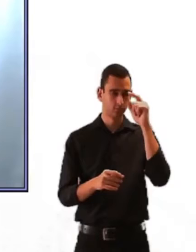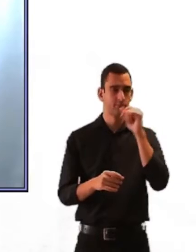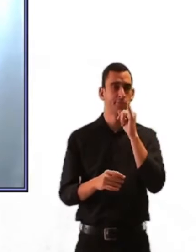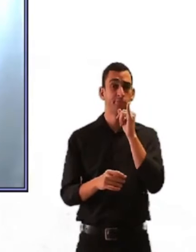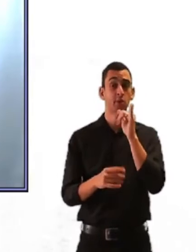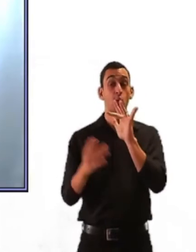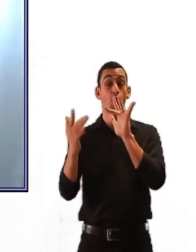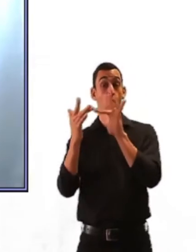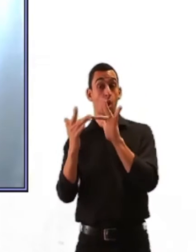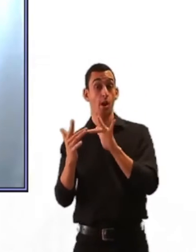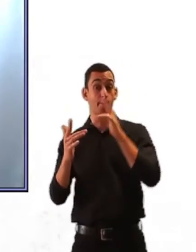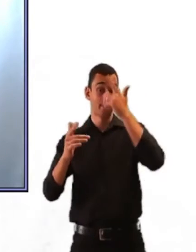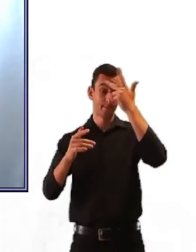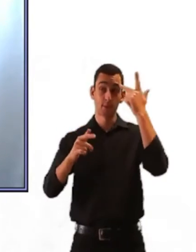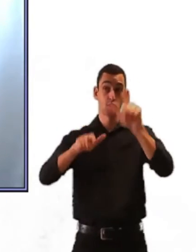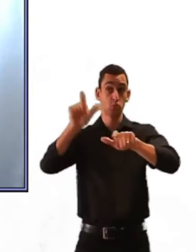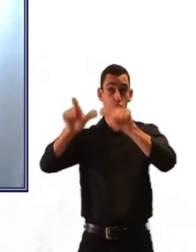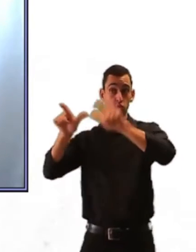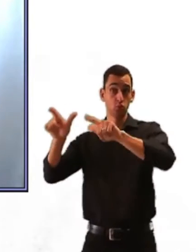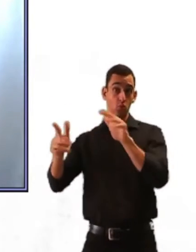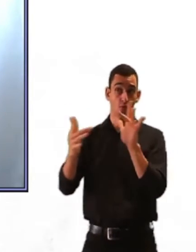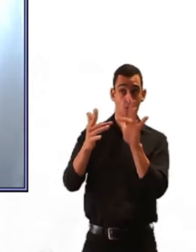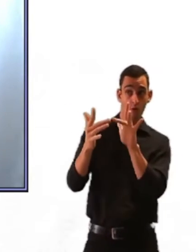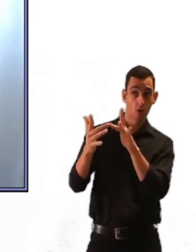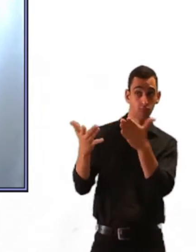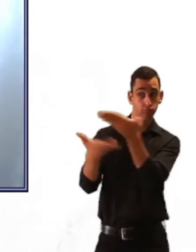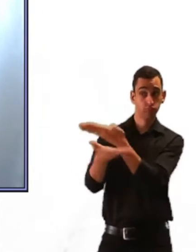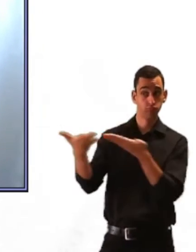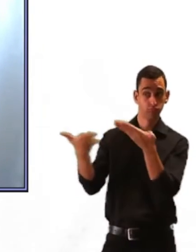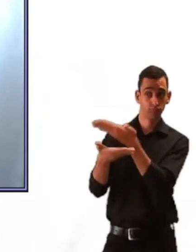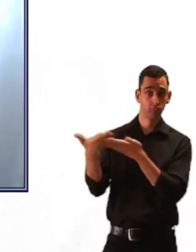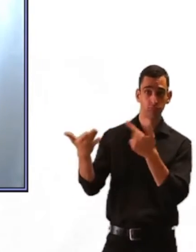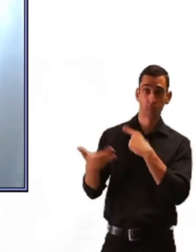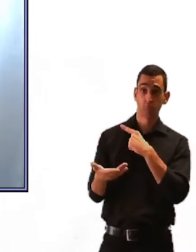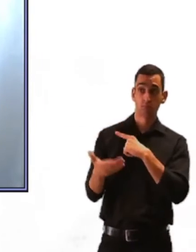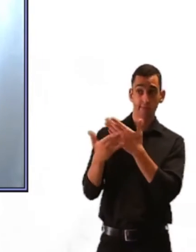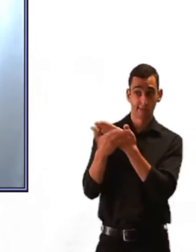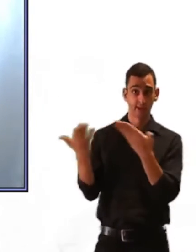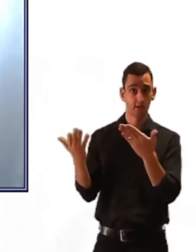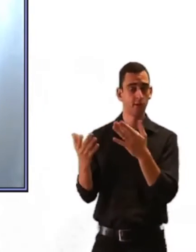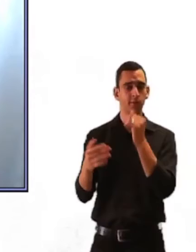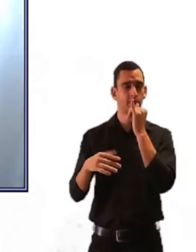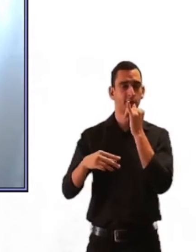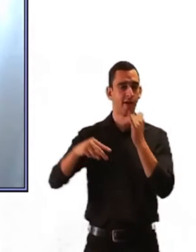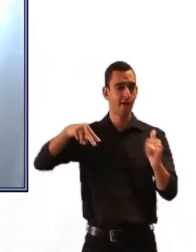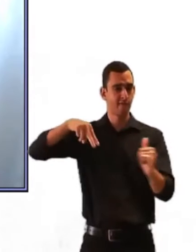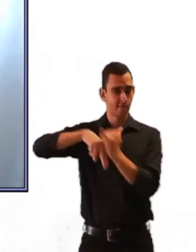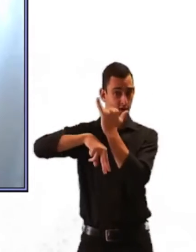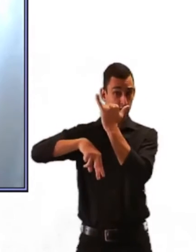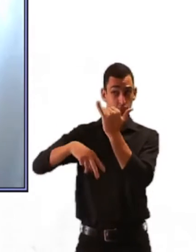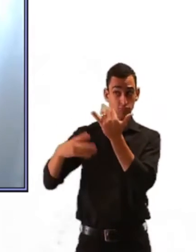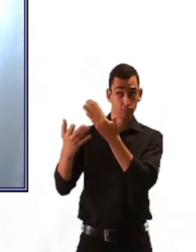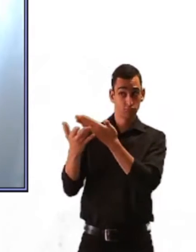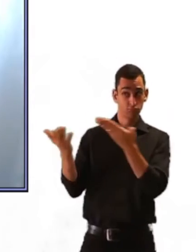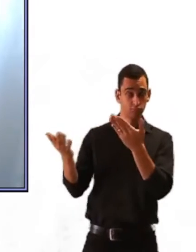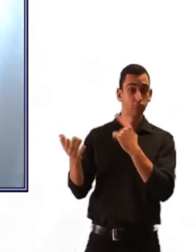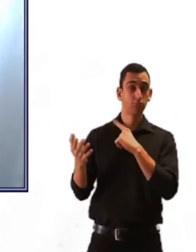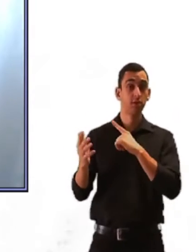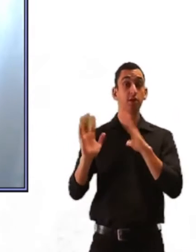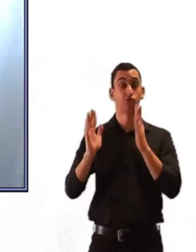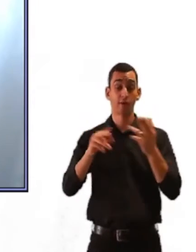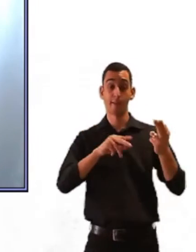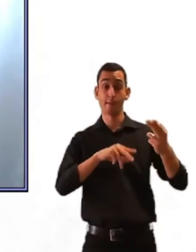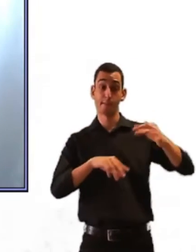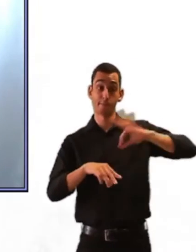com outras pessoas. Então, por exemplo, se há várias vítimas, né, e as vítimas foram colocadas lá, na delegacia